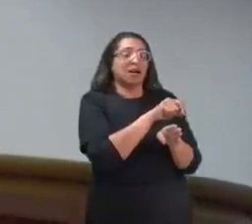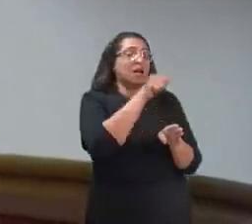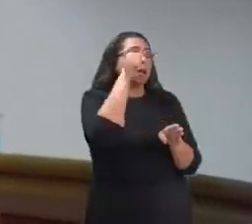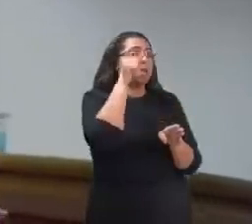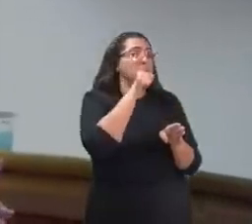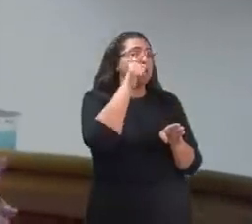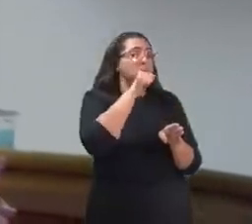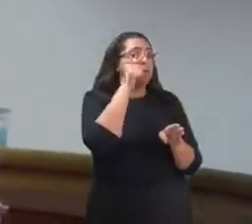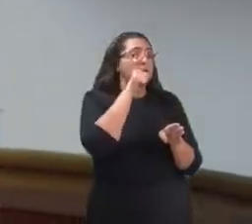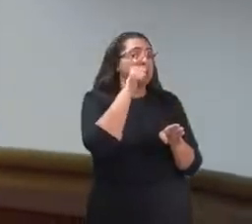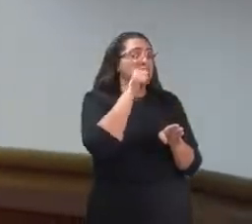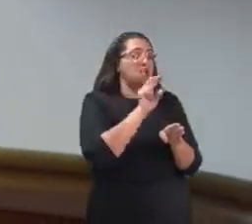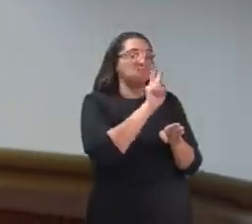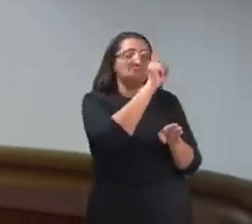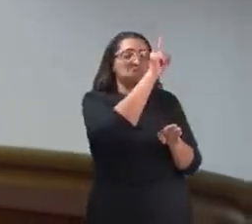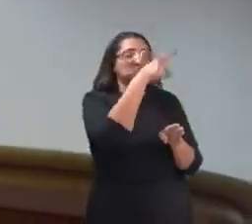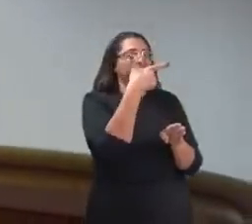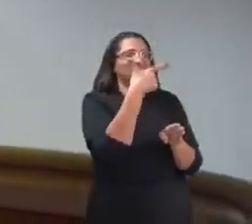apagava.